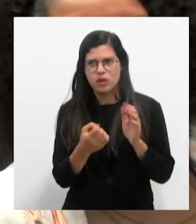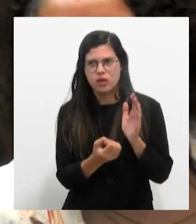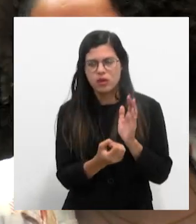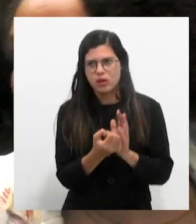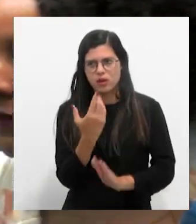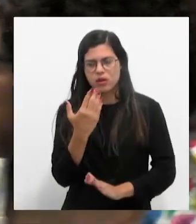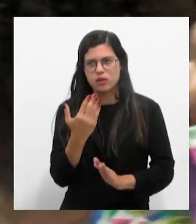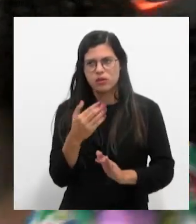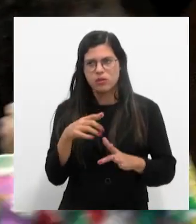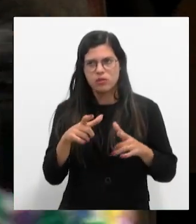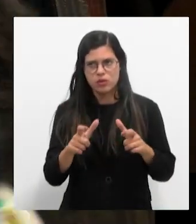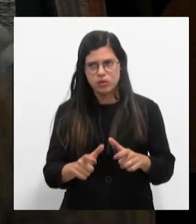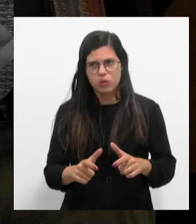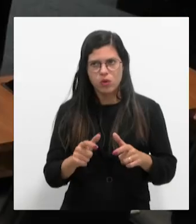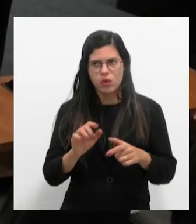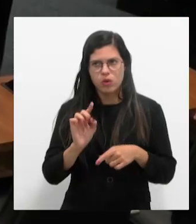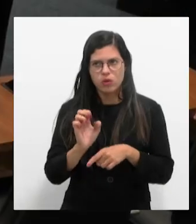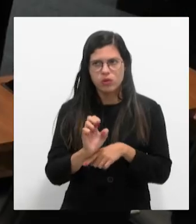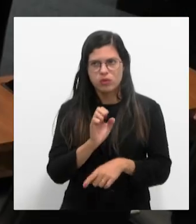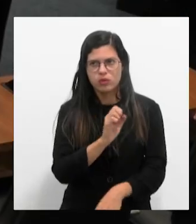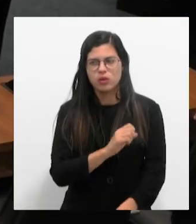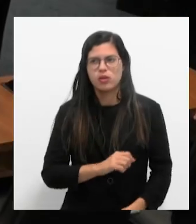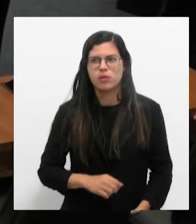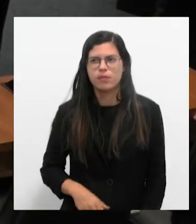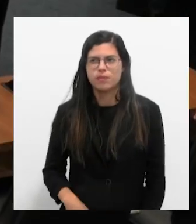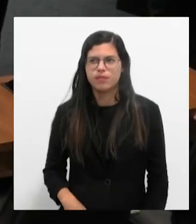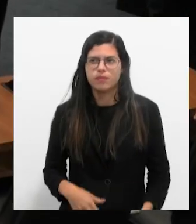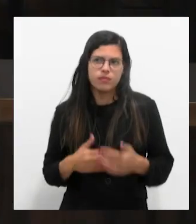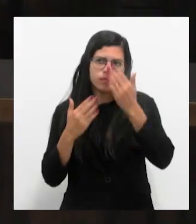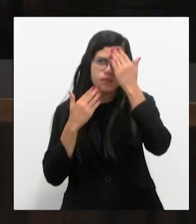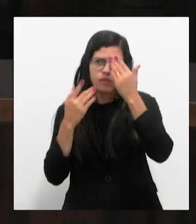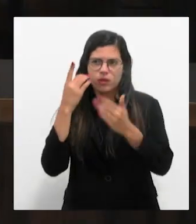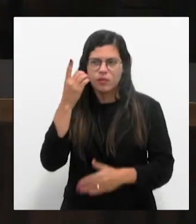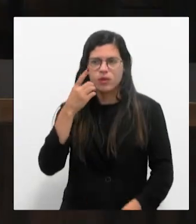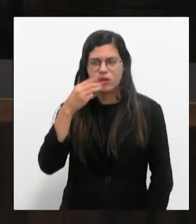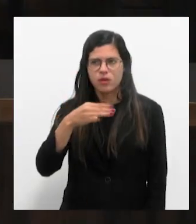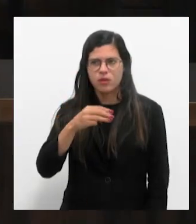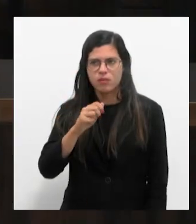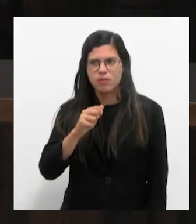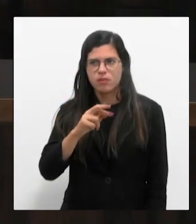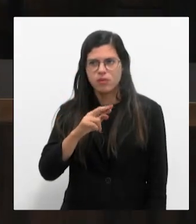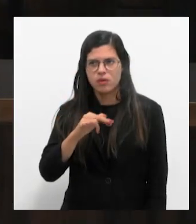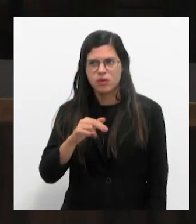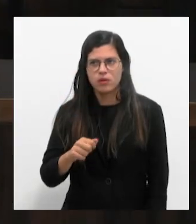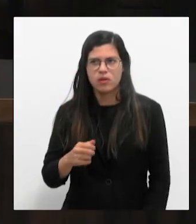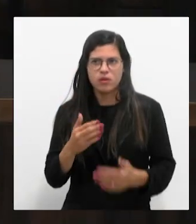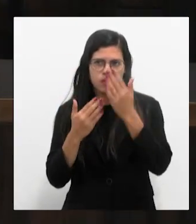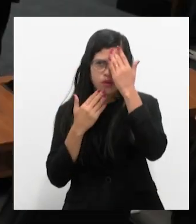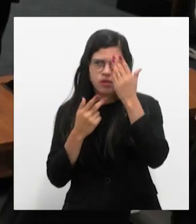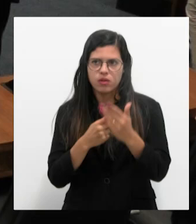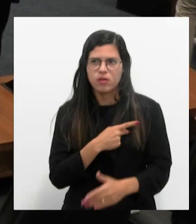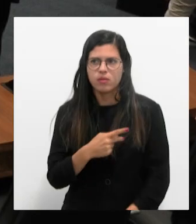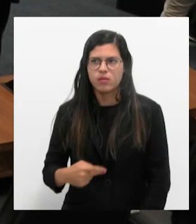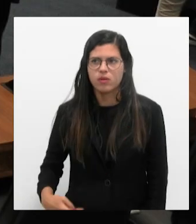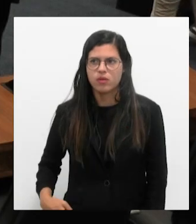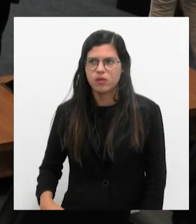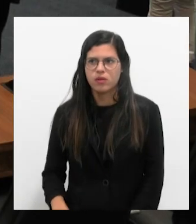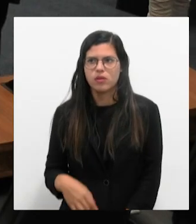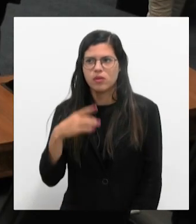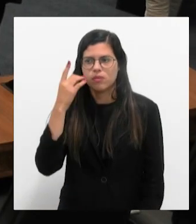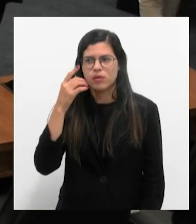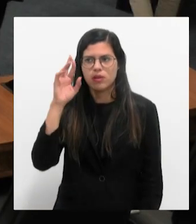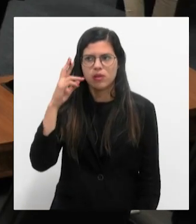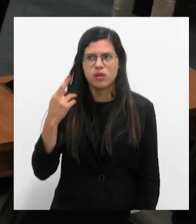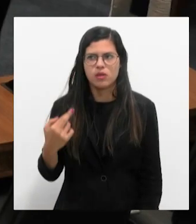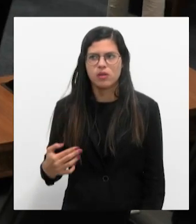no nosso Estado. Parabéns. Obrigado, deputada Marina, do Obrigada, MSC. presidente. Senhor presidente, Deputada Renata.